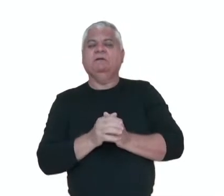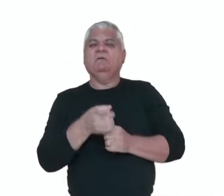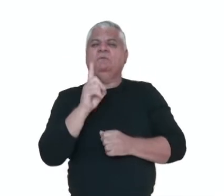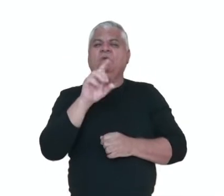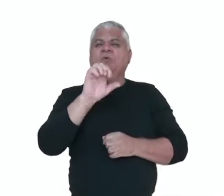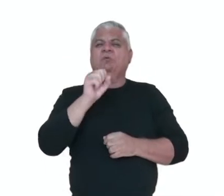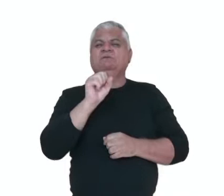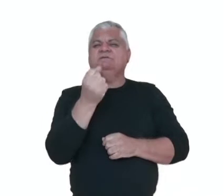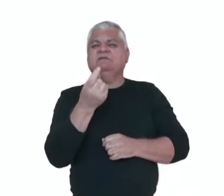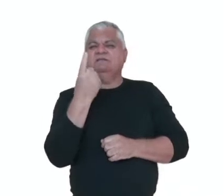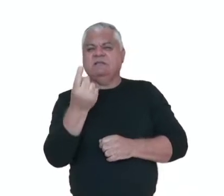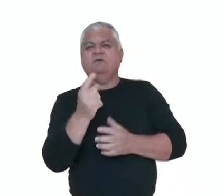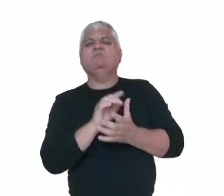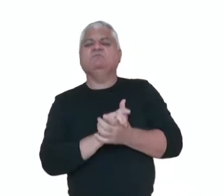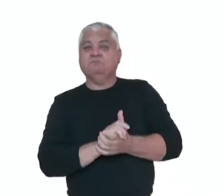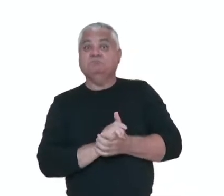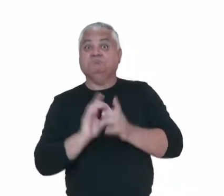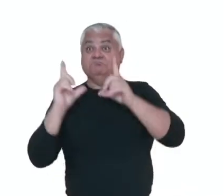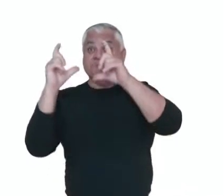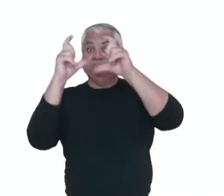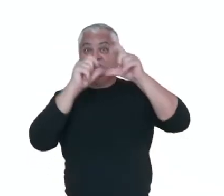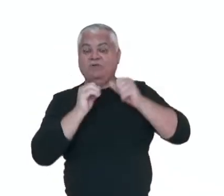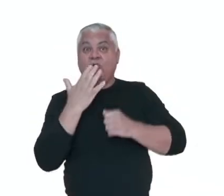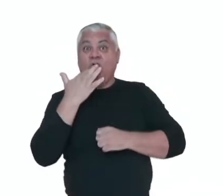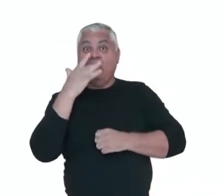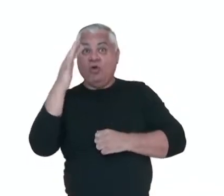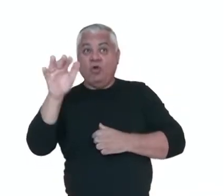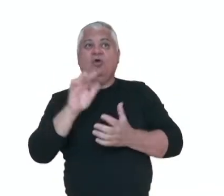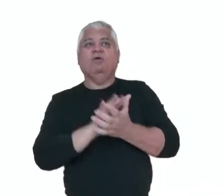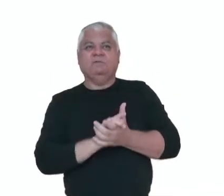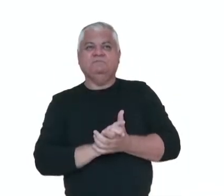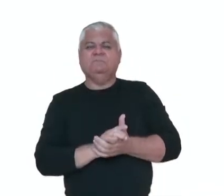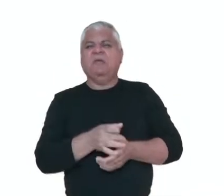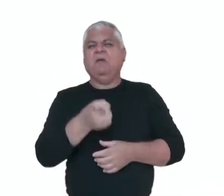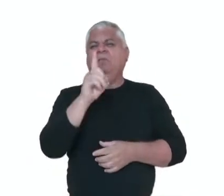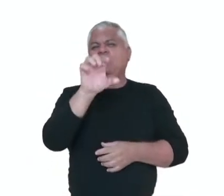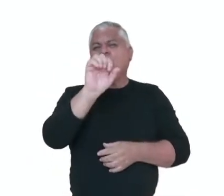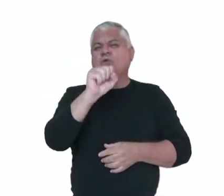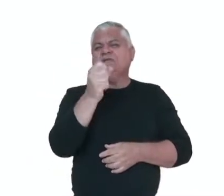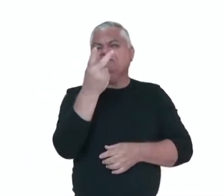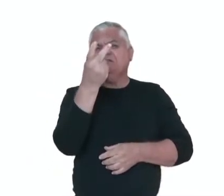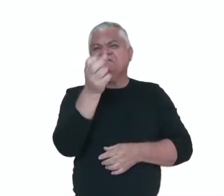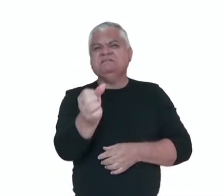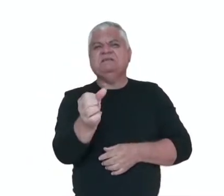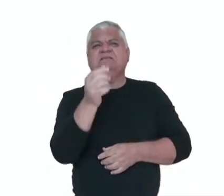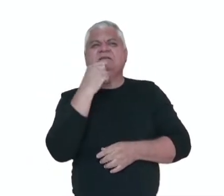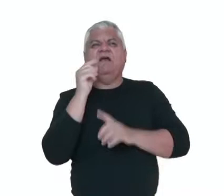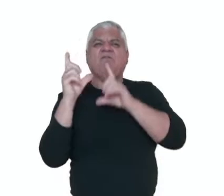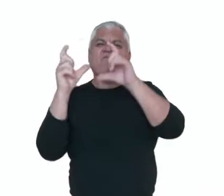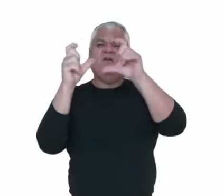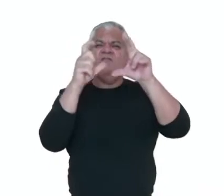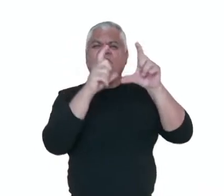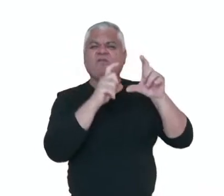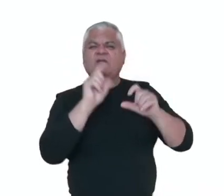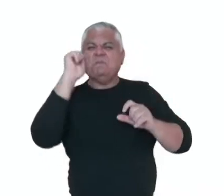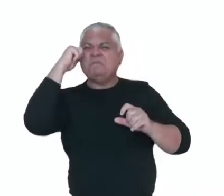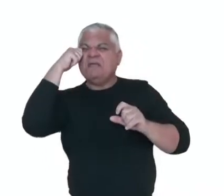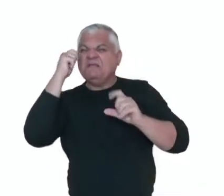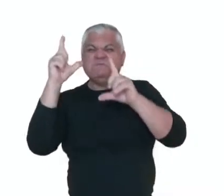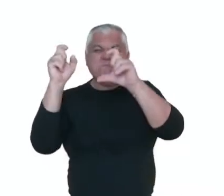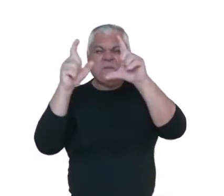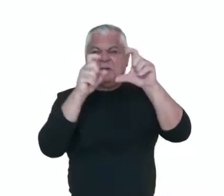em 1835 e a fotografia colorida em 1861. Agora a pintura tem uma concorrente que produz